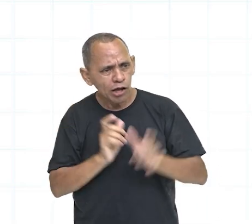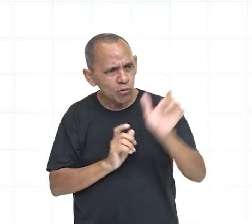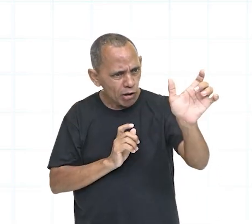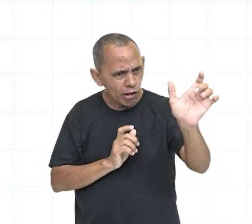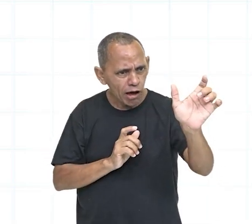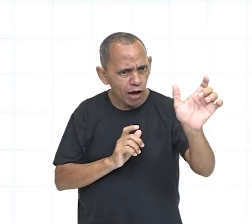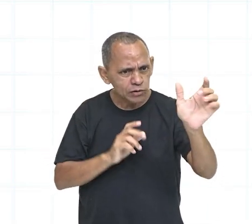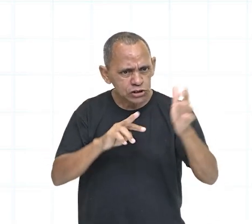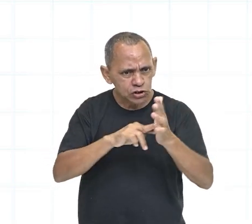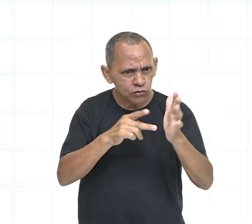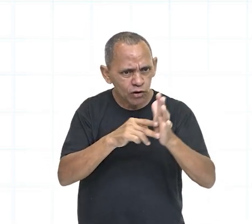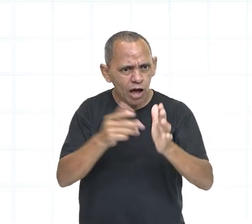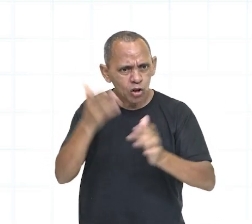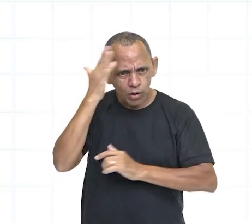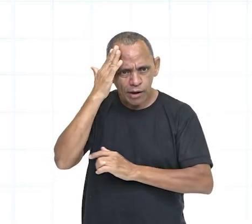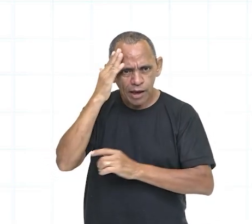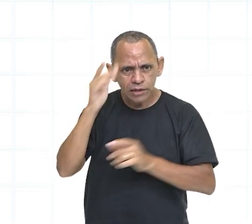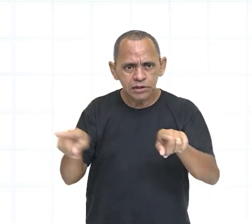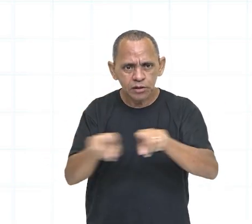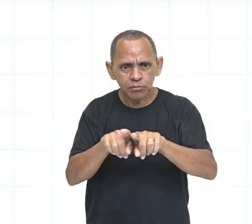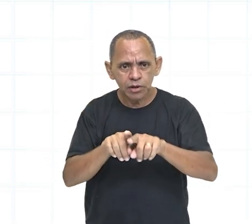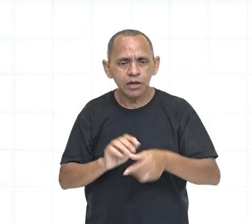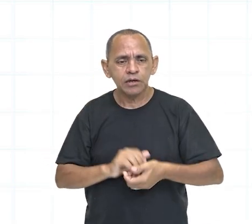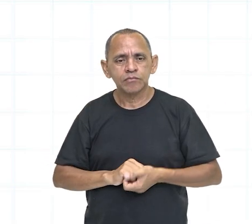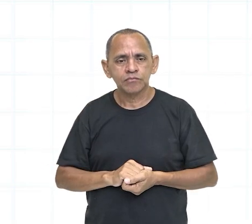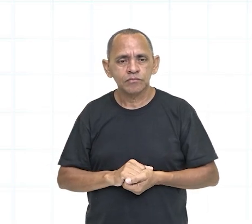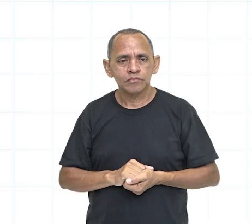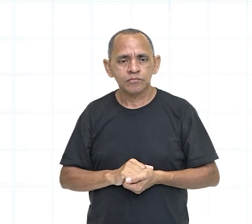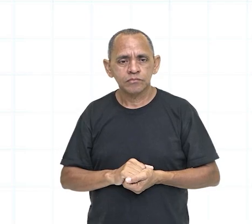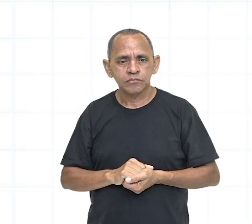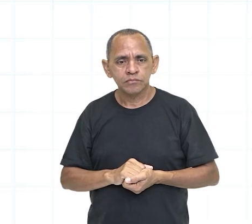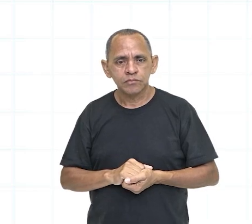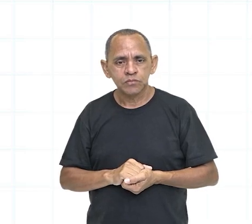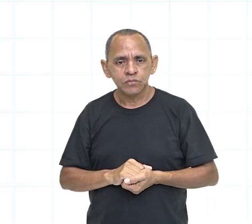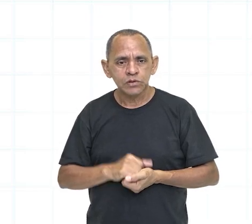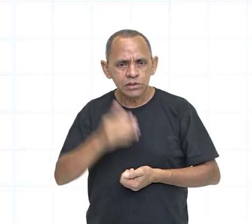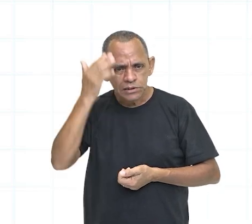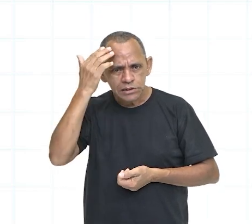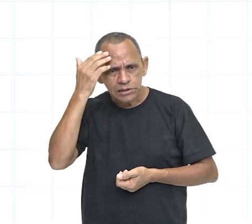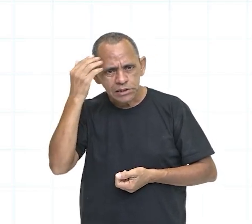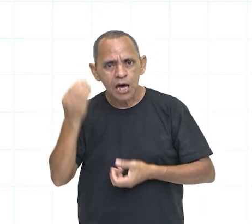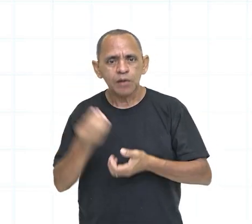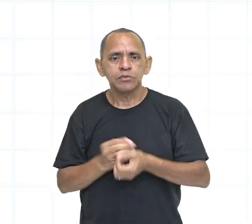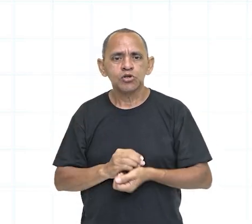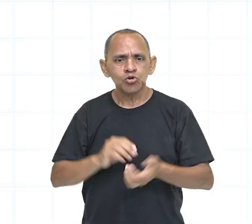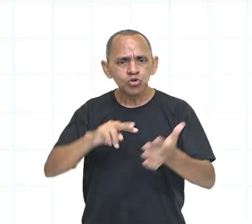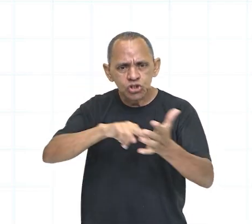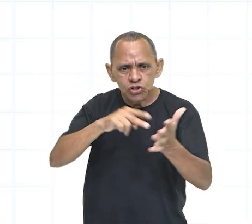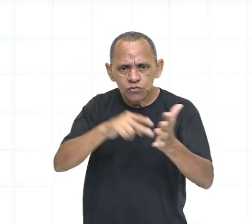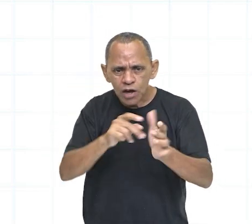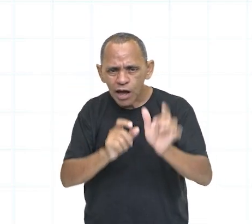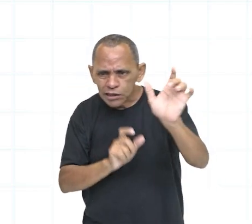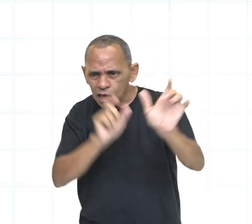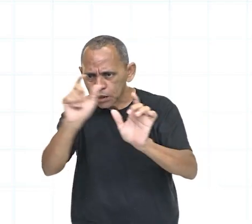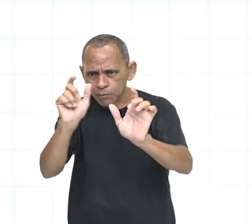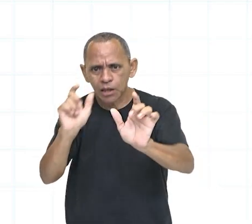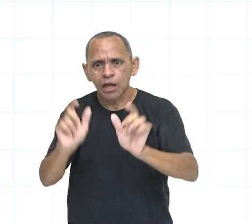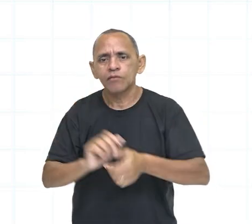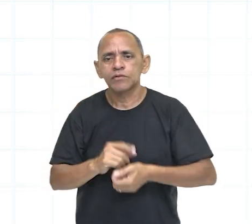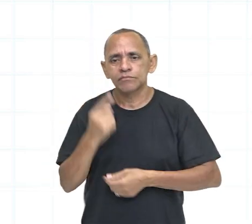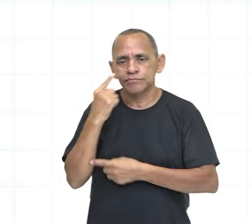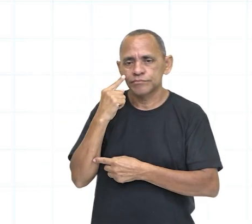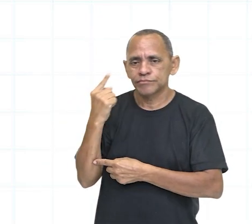significado? Desconfiam do que seja? Então, eu vou fazer a leitura devagarinho e vocês já vão olhando, ver se vocês conhecem e também